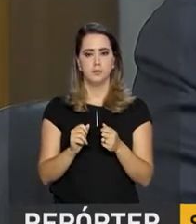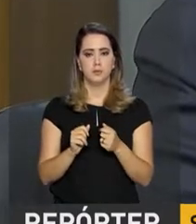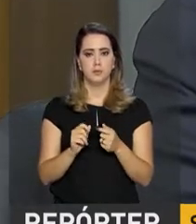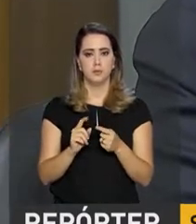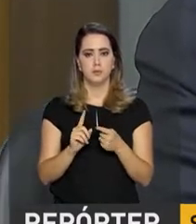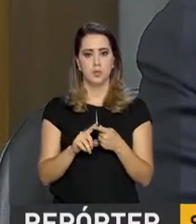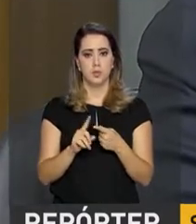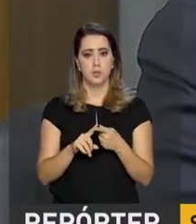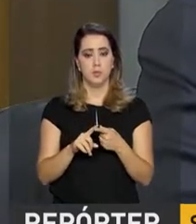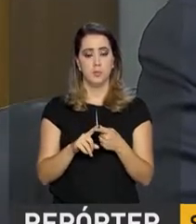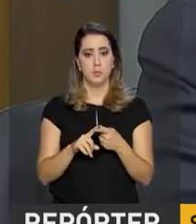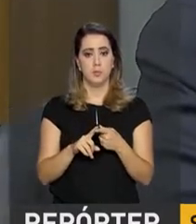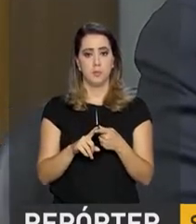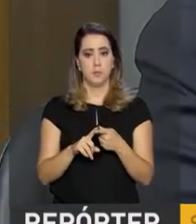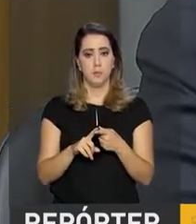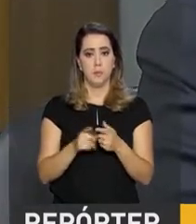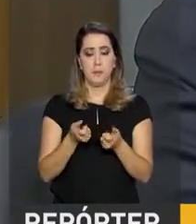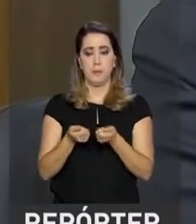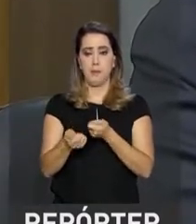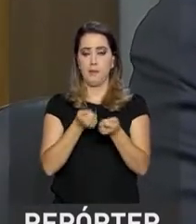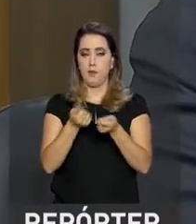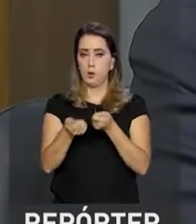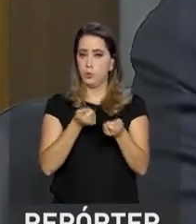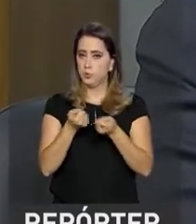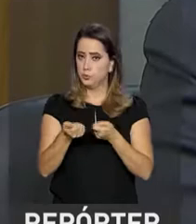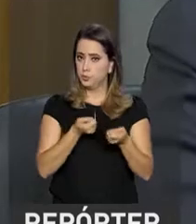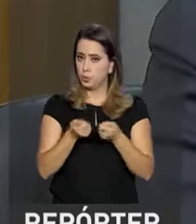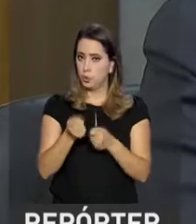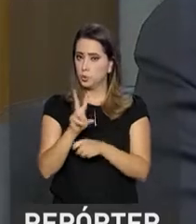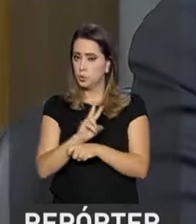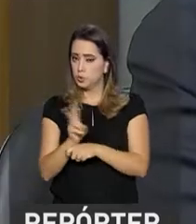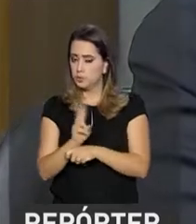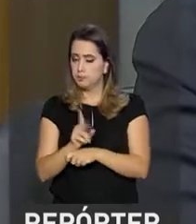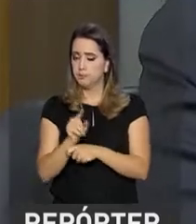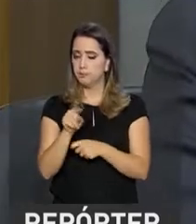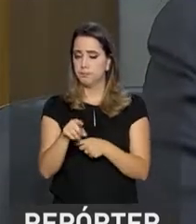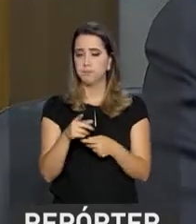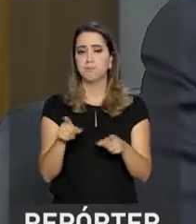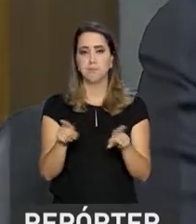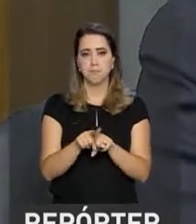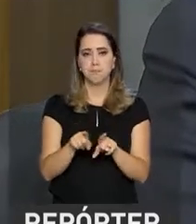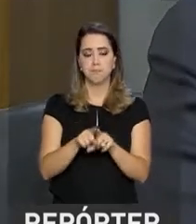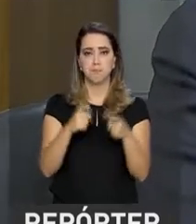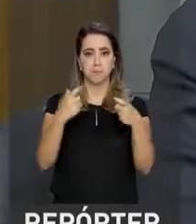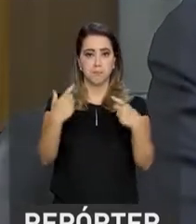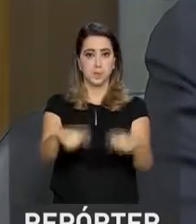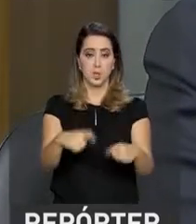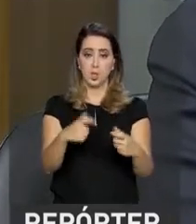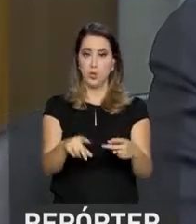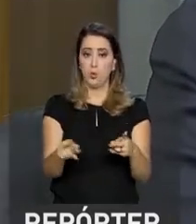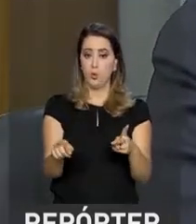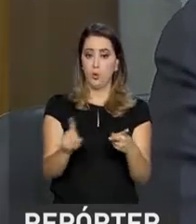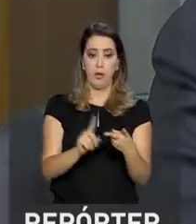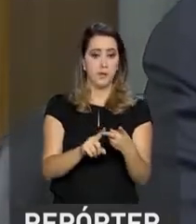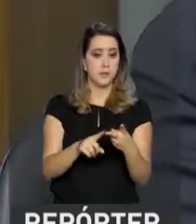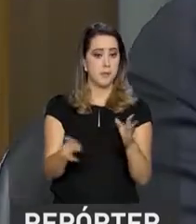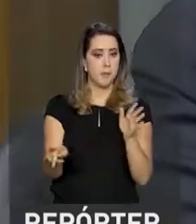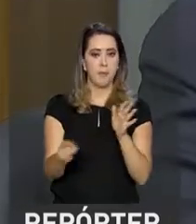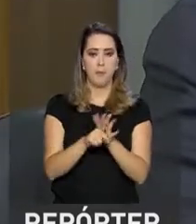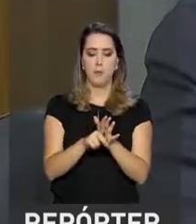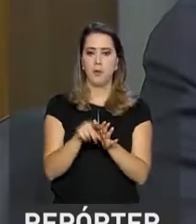critério muito rigoroso de fiscalização e também têm áreas são monumentos naturais